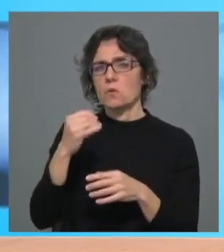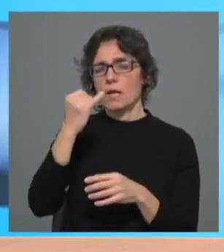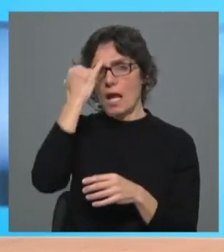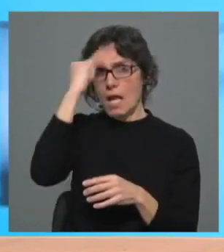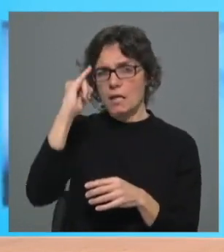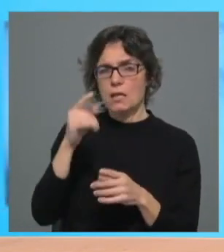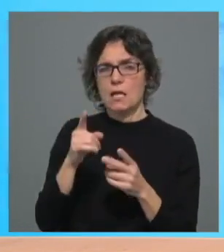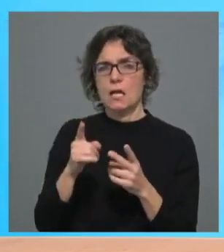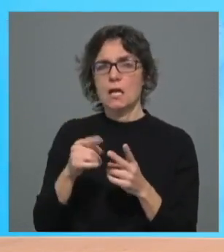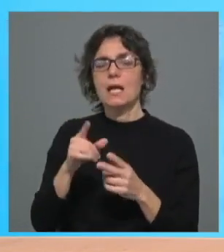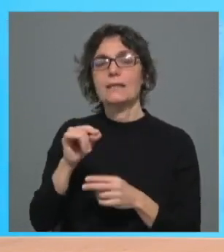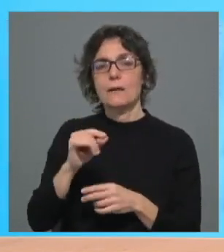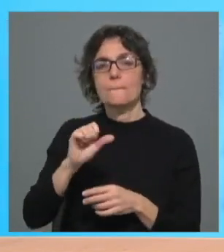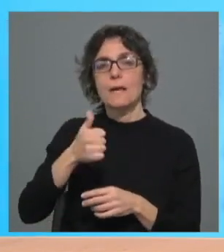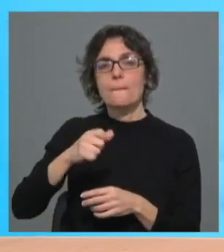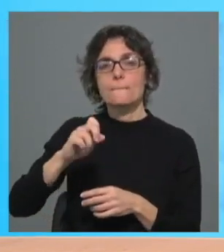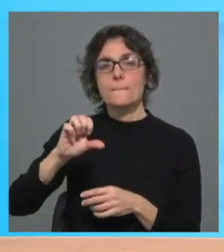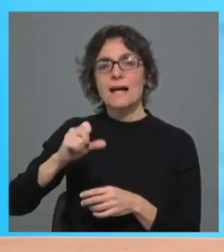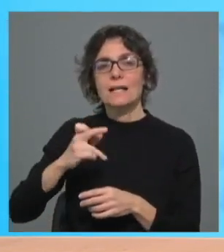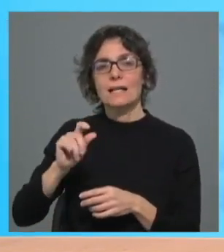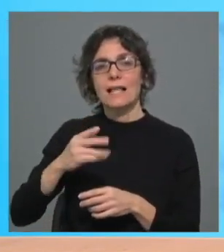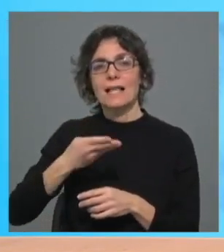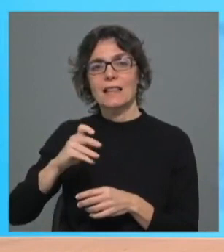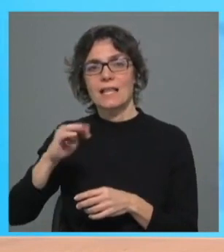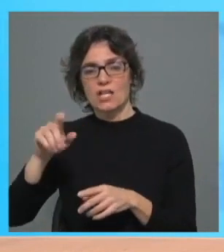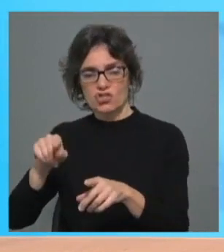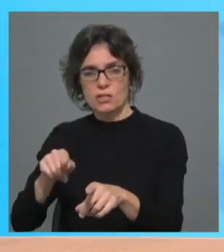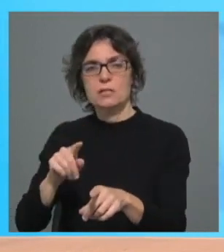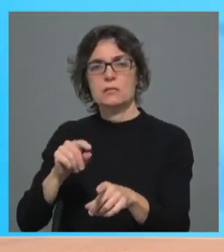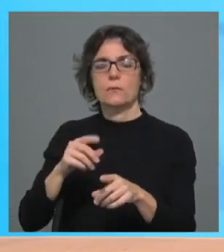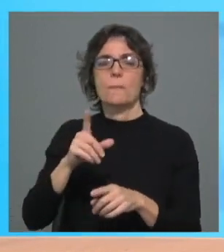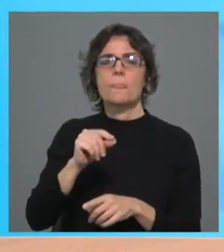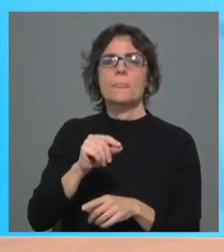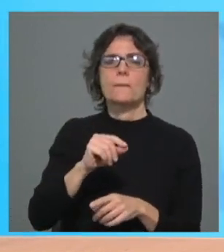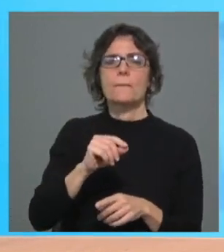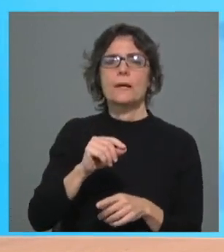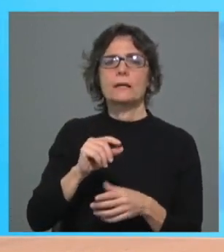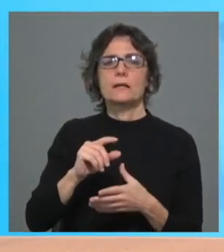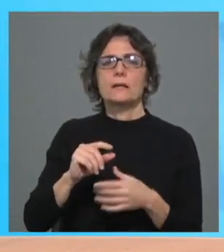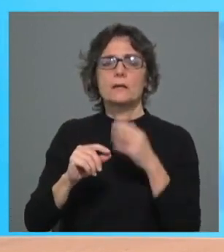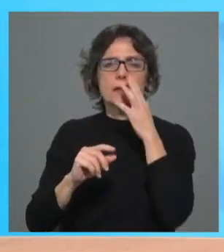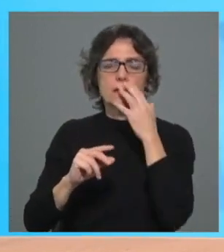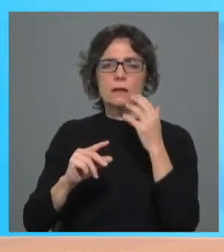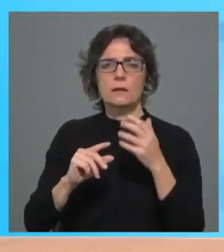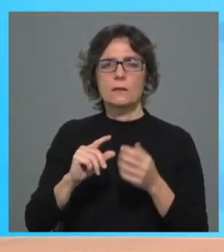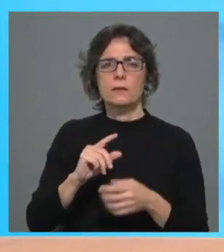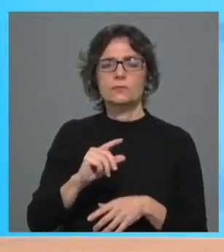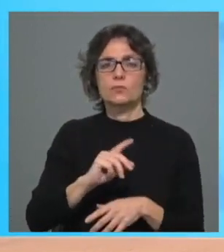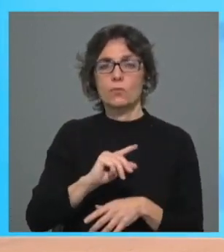Bangladesh que é talvez a maior comunidade chegaram muito no Paulo alguma comunidade